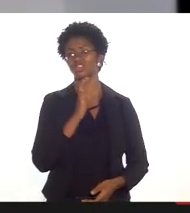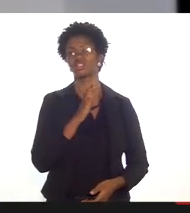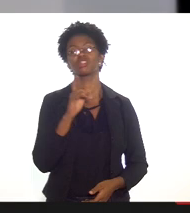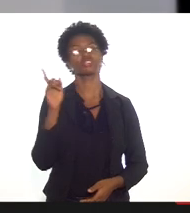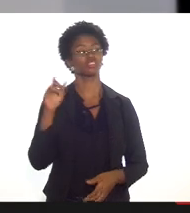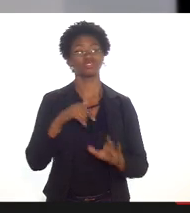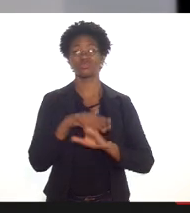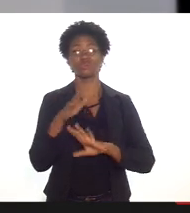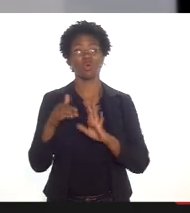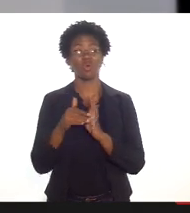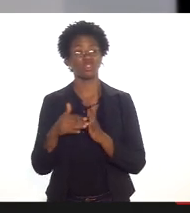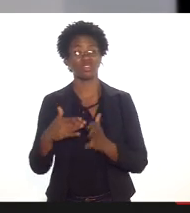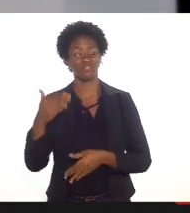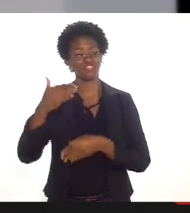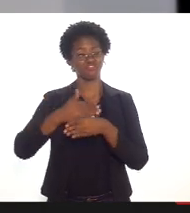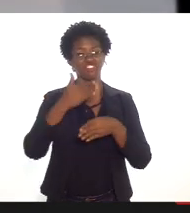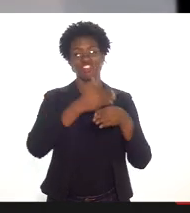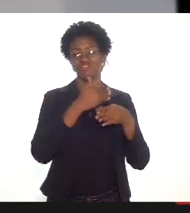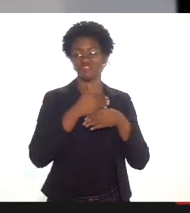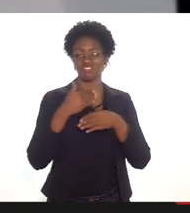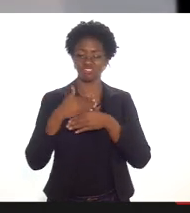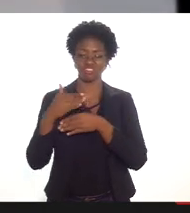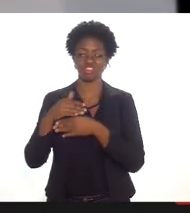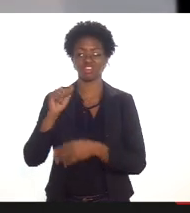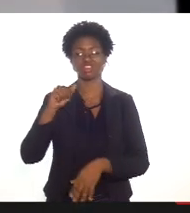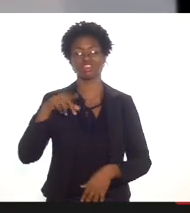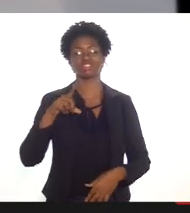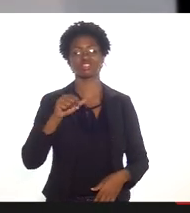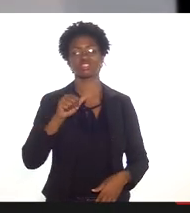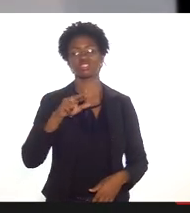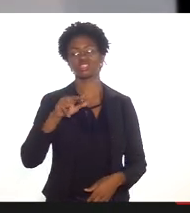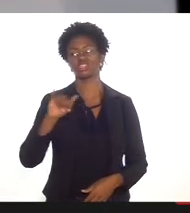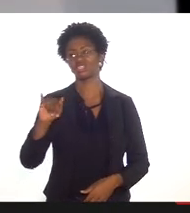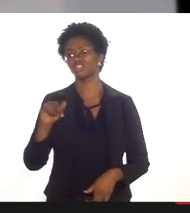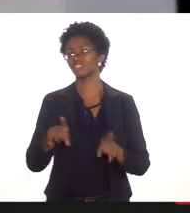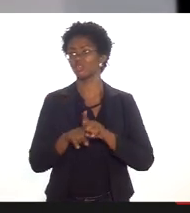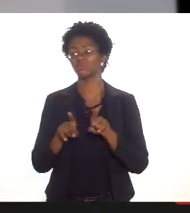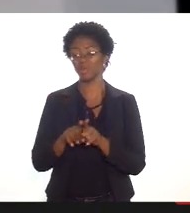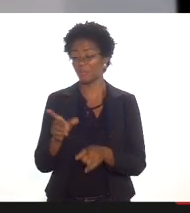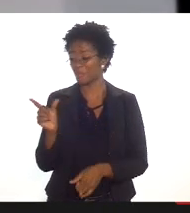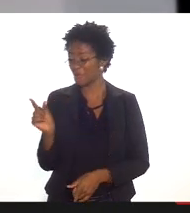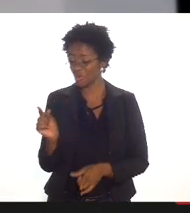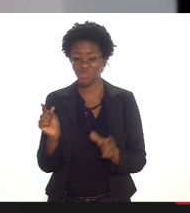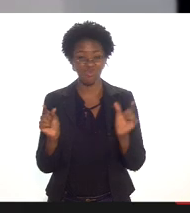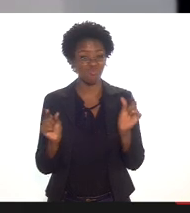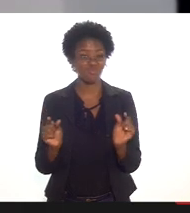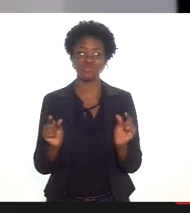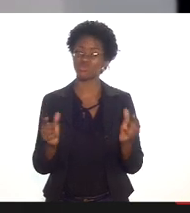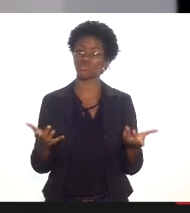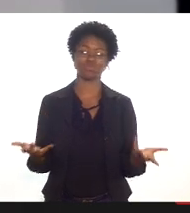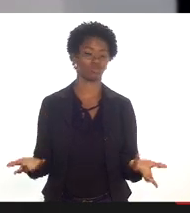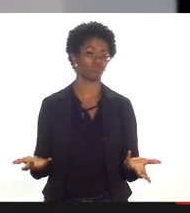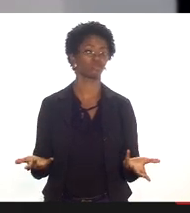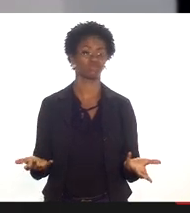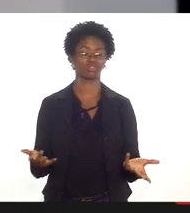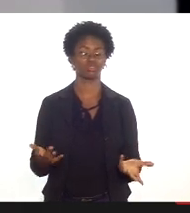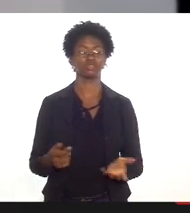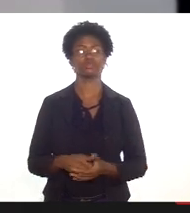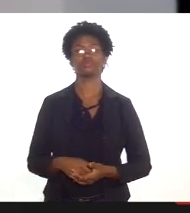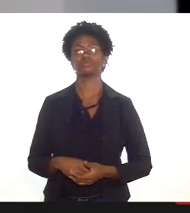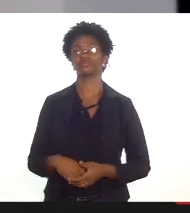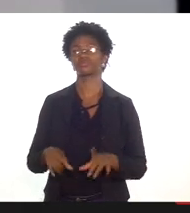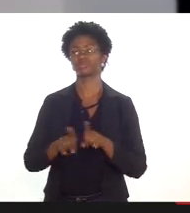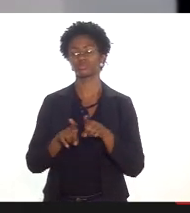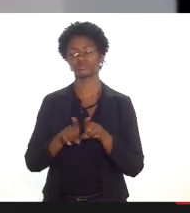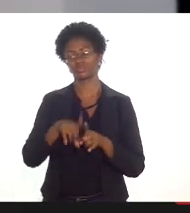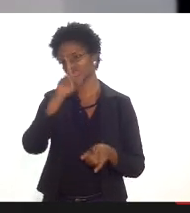Sucesso, fechada, Andaraí com uma emergência reduzida, pouquíssimos leitos. Né? Nós vimos o Cardoso Fontes